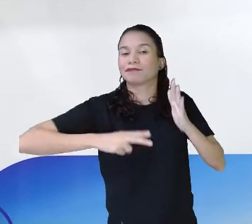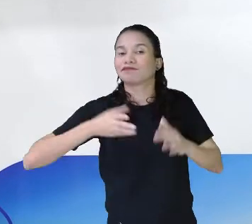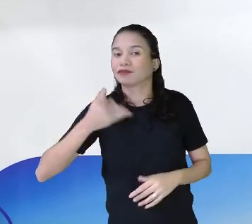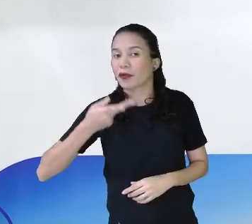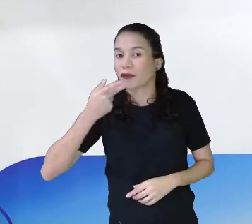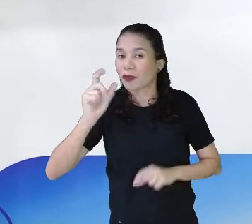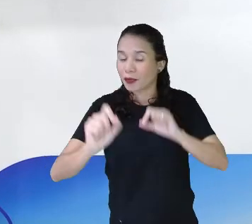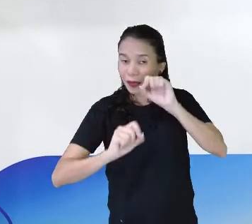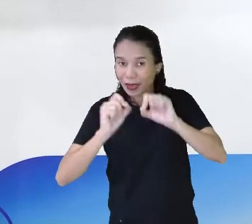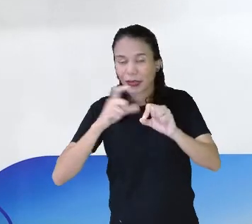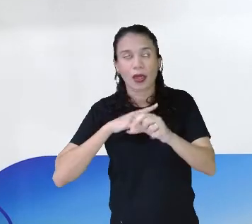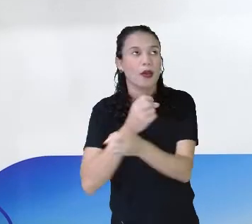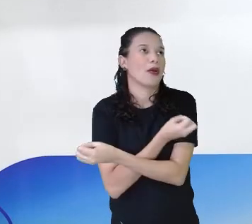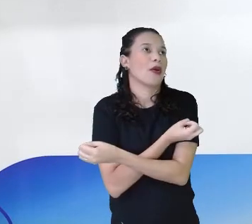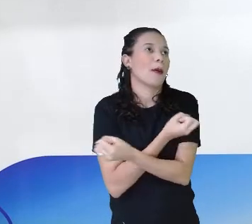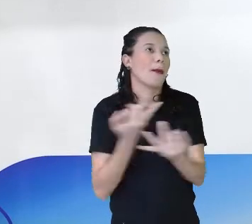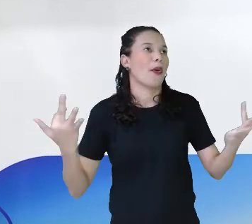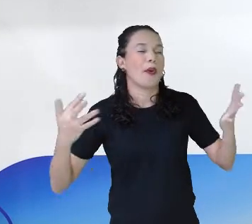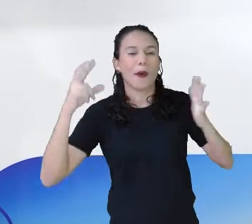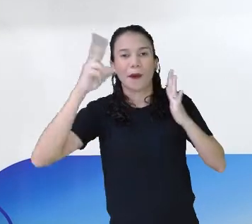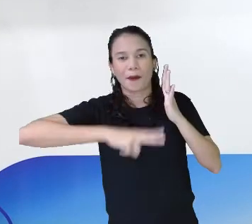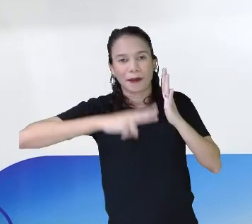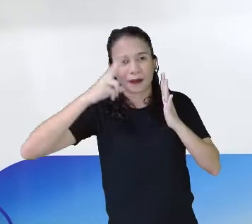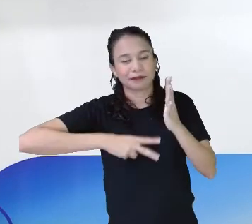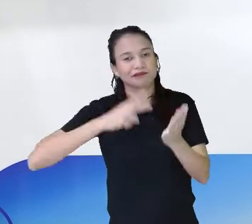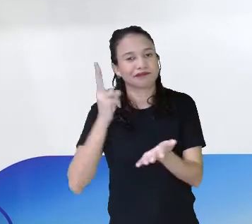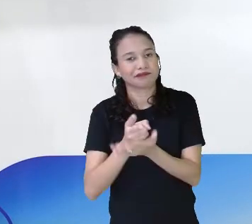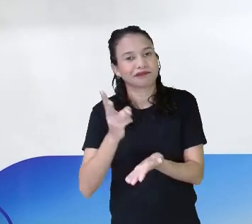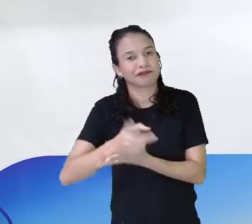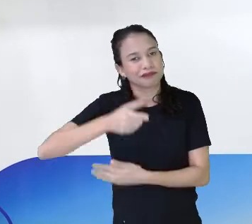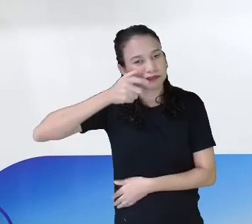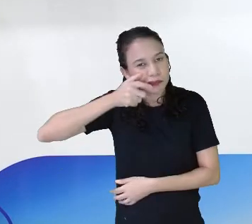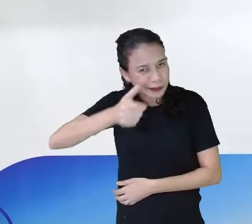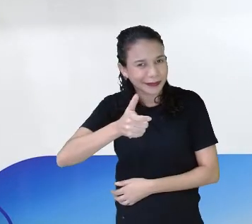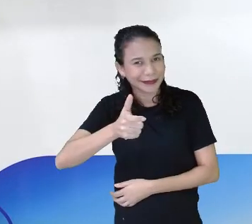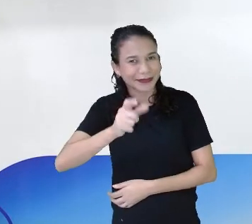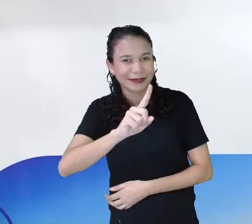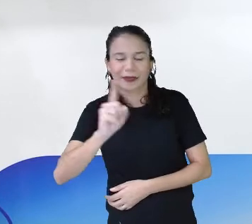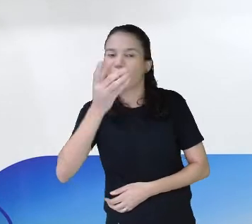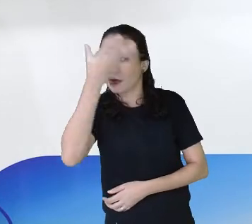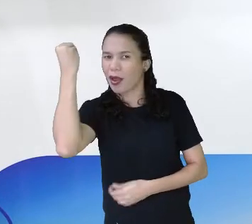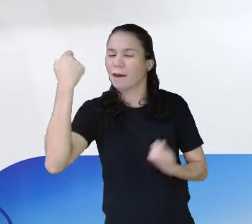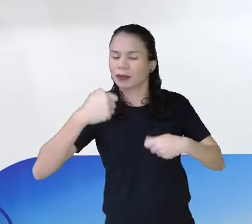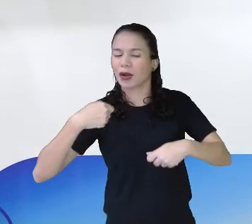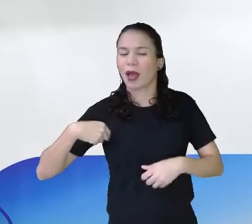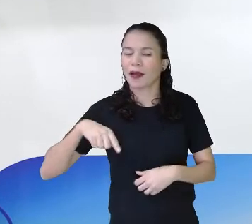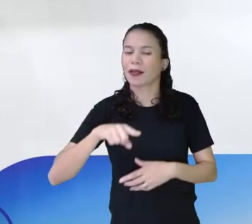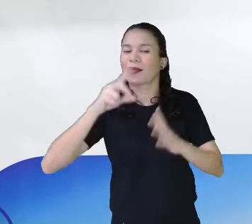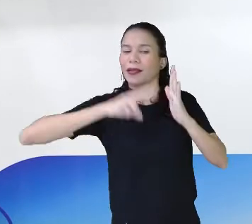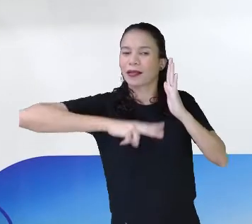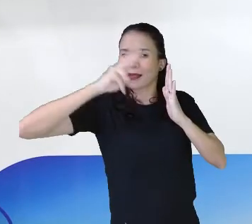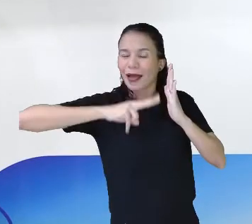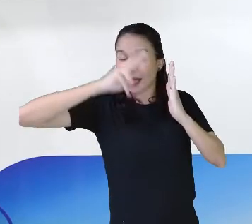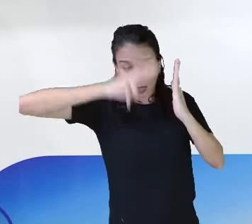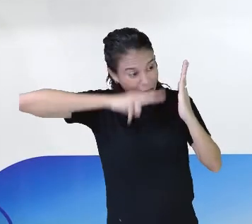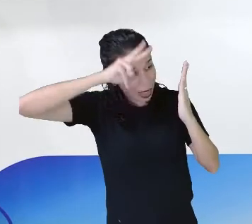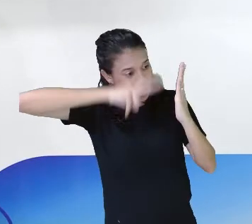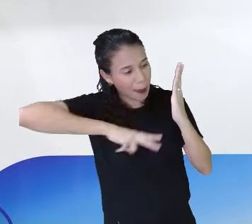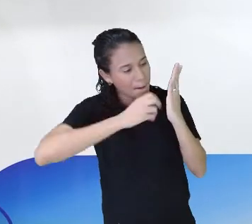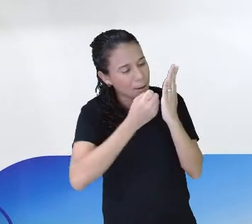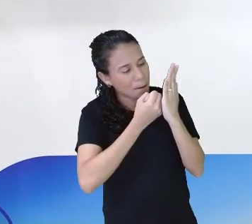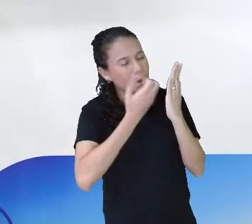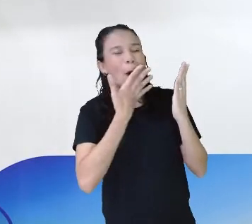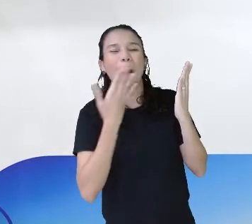disse, a Árvore de Livro tem vários livros, todos muito interessantes. Então, não deixem de ir e fazer a leitura de vocês, porque ler é